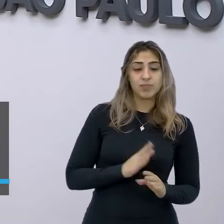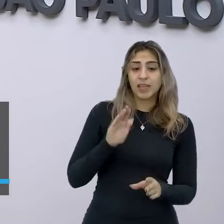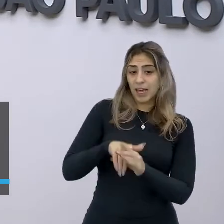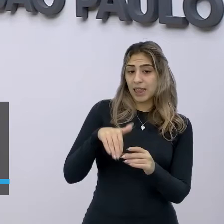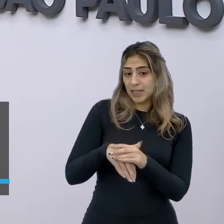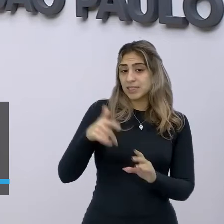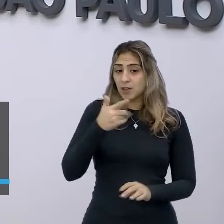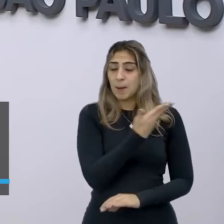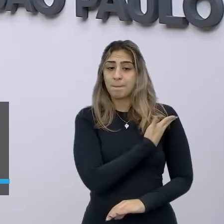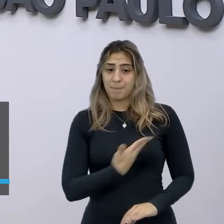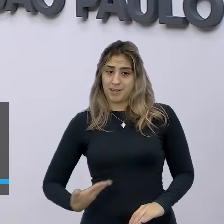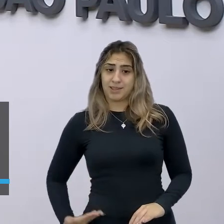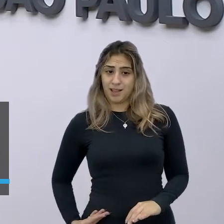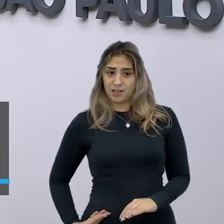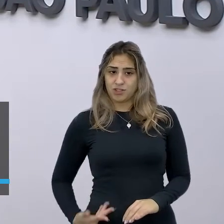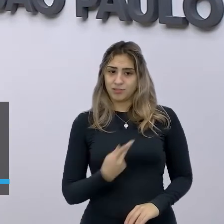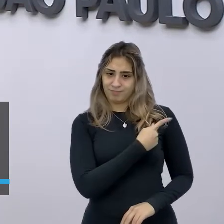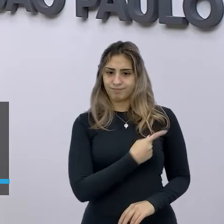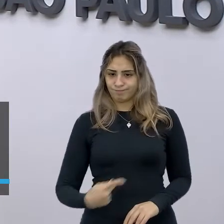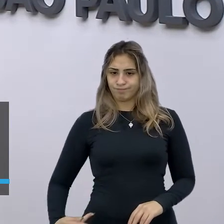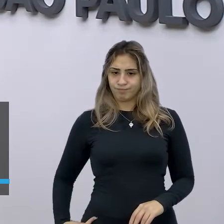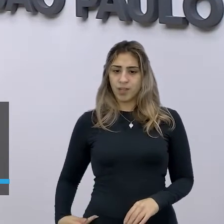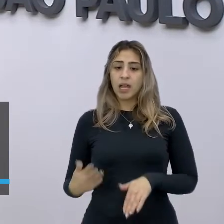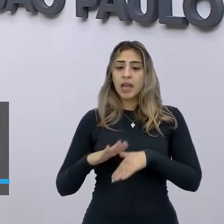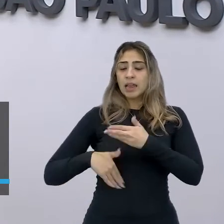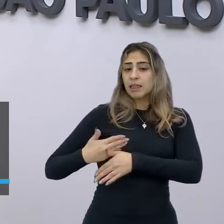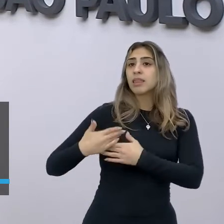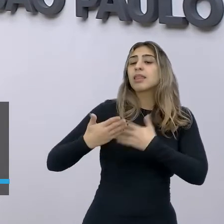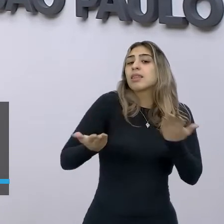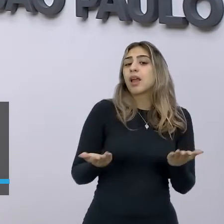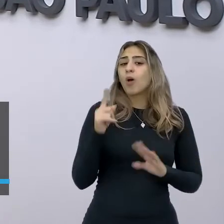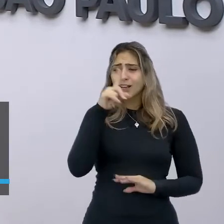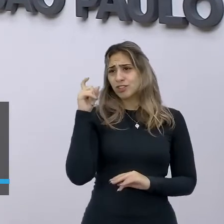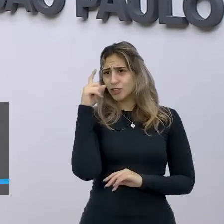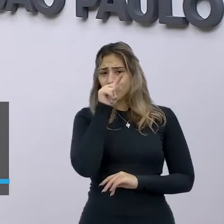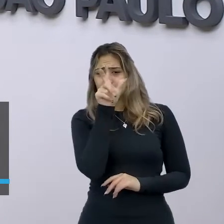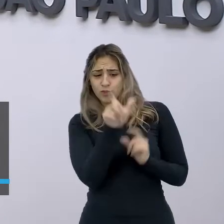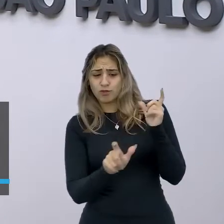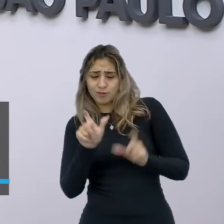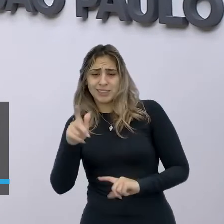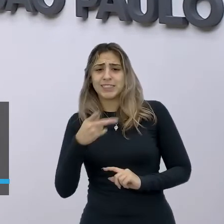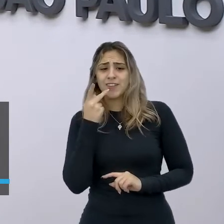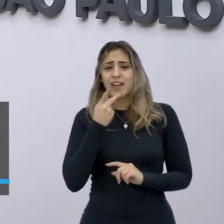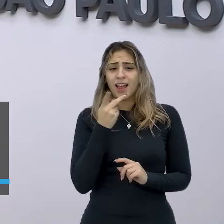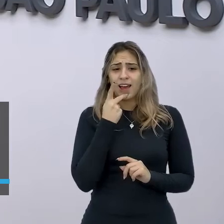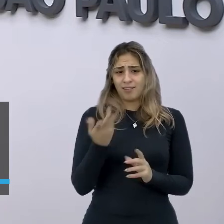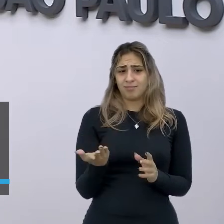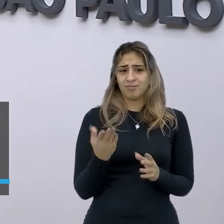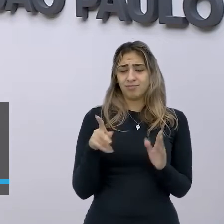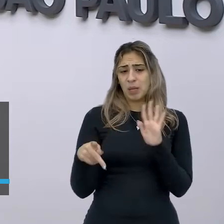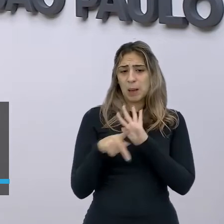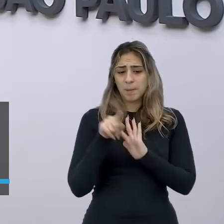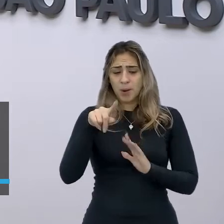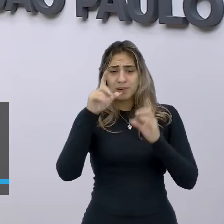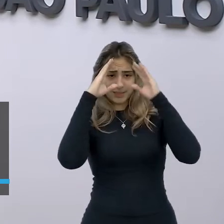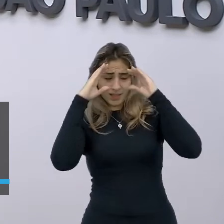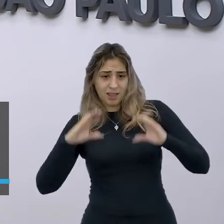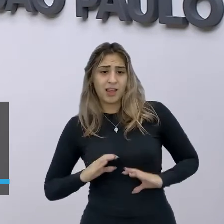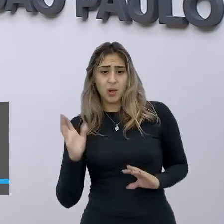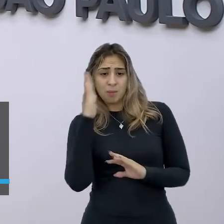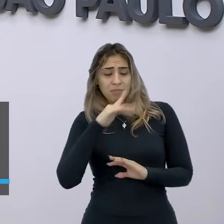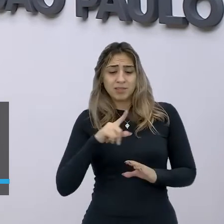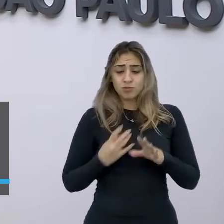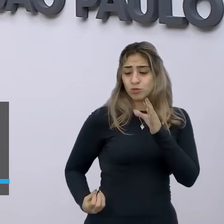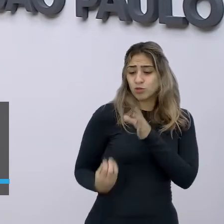eleições presidenciais, né? Então, é difícil você falar da cidadania no Brasil, porque os direitos políticos eles surgiram